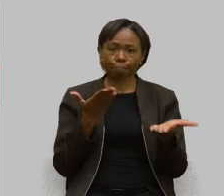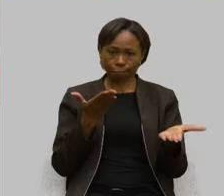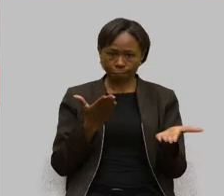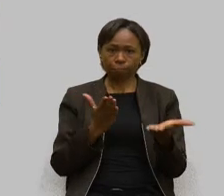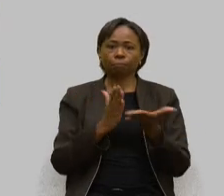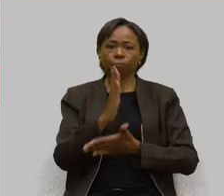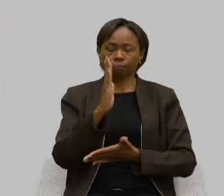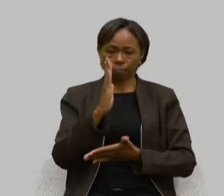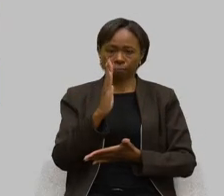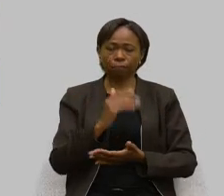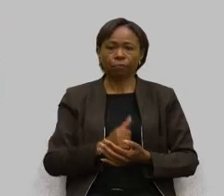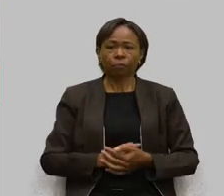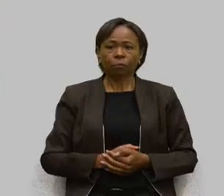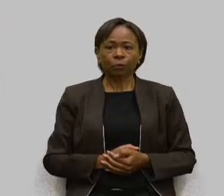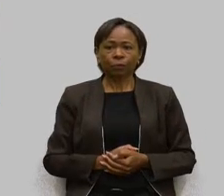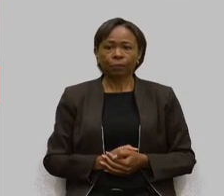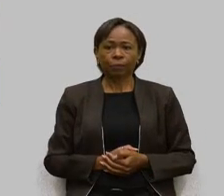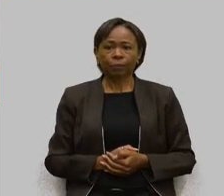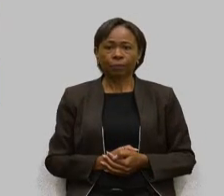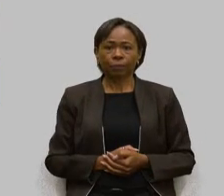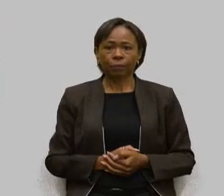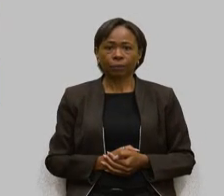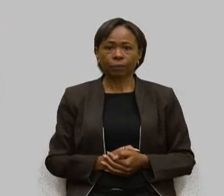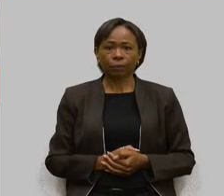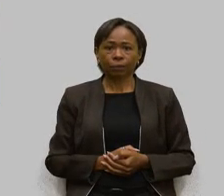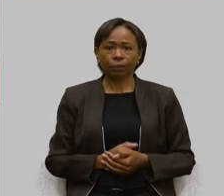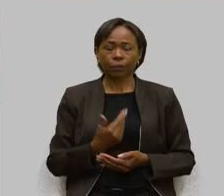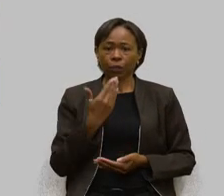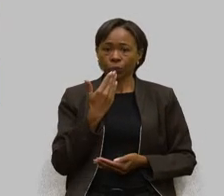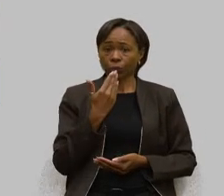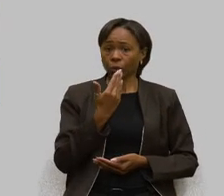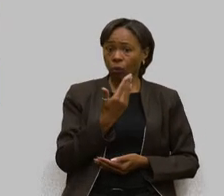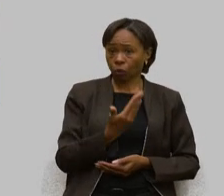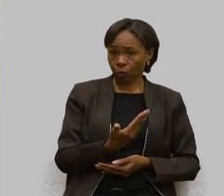o requerimento requerimento número